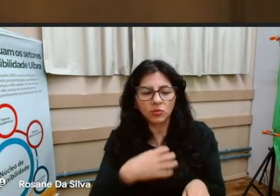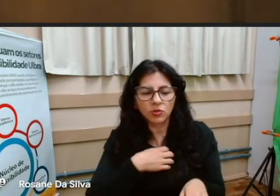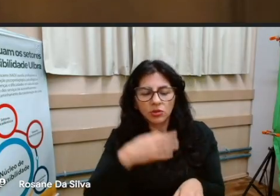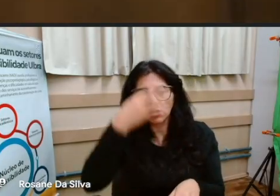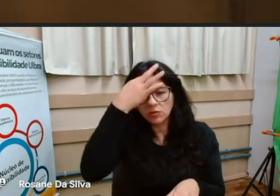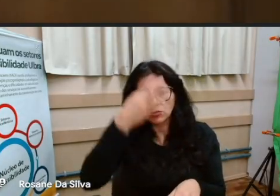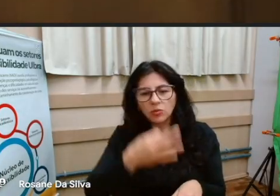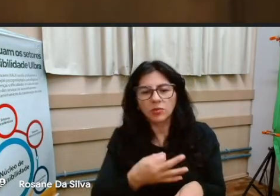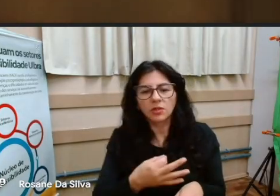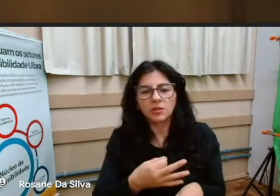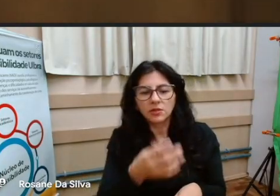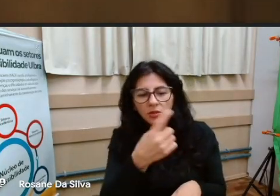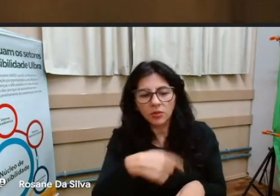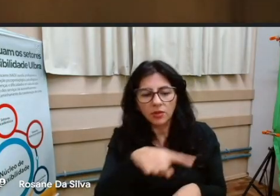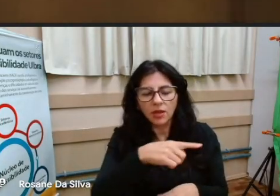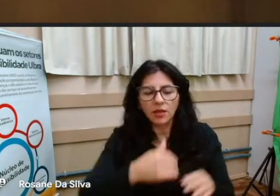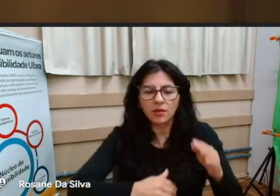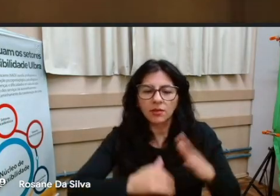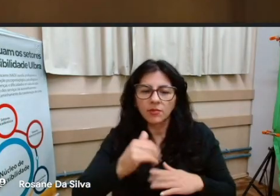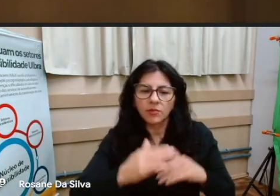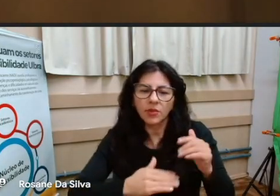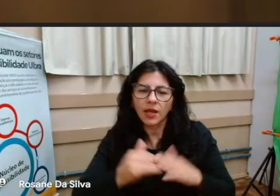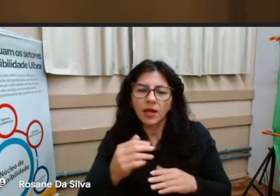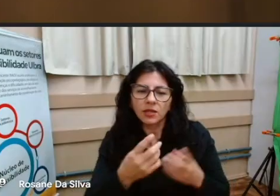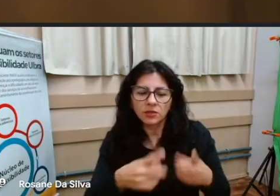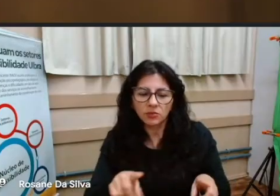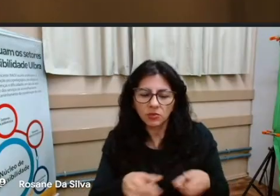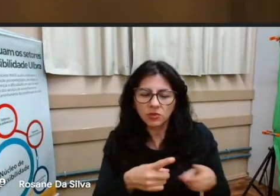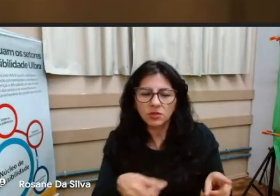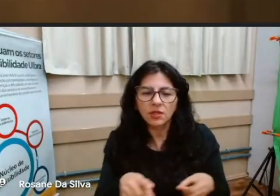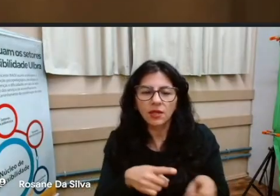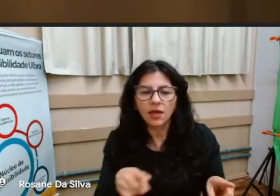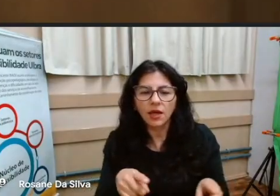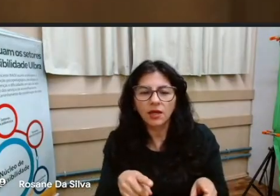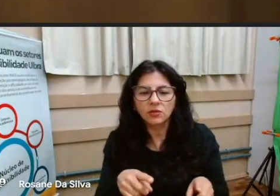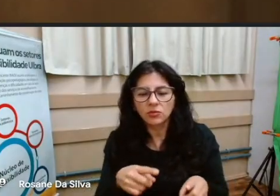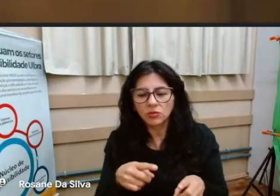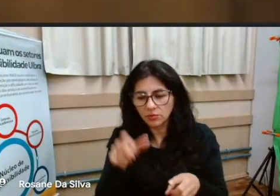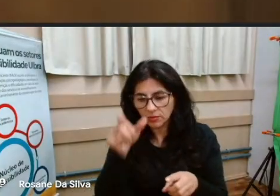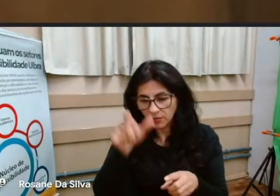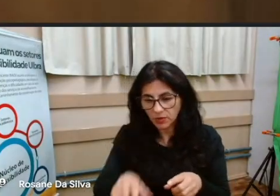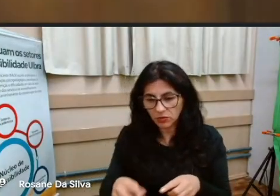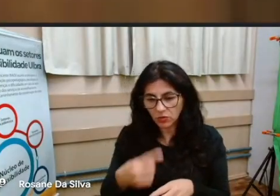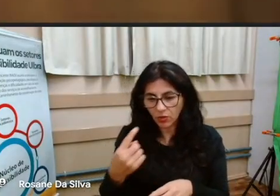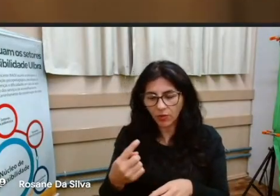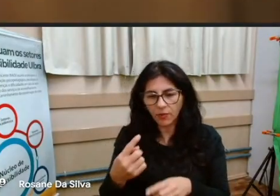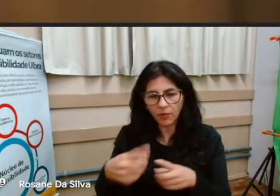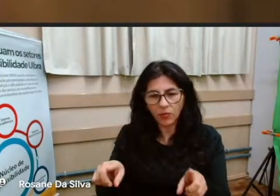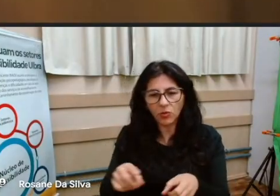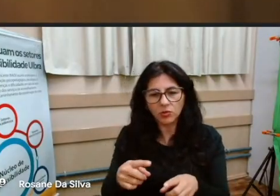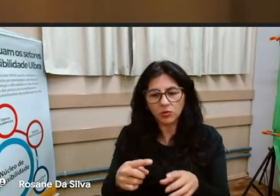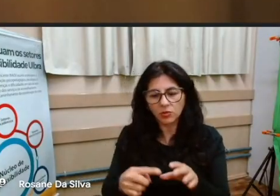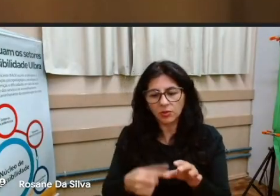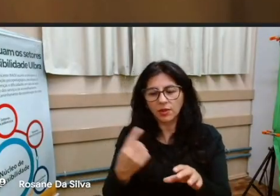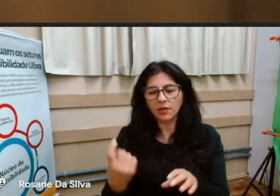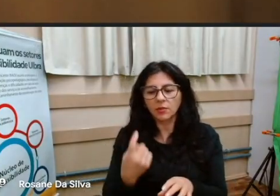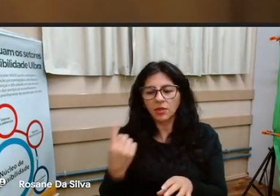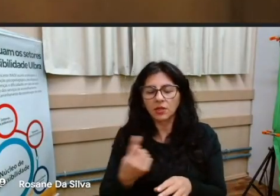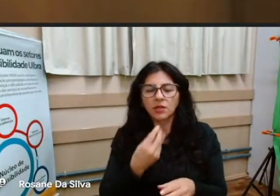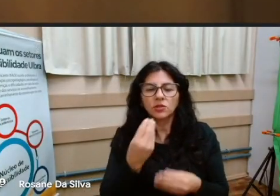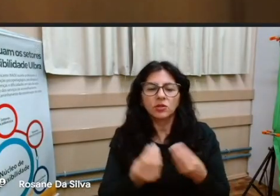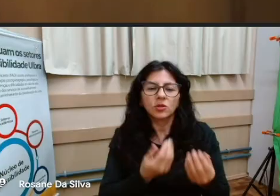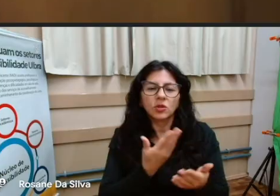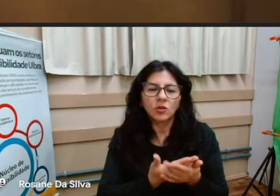compreensão da da da dessas práticas musicais né dos músicos independentes e de como os estudos culturais